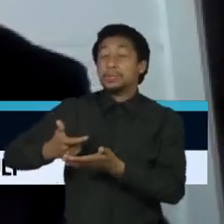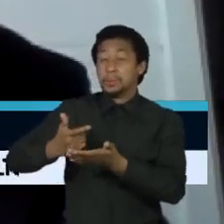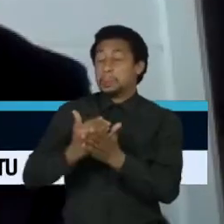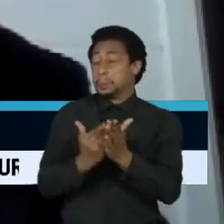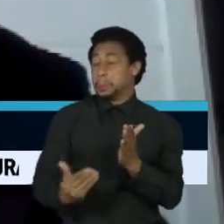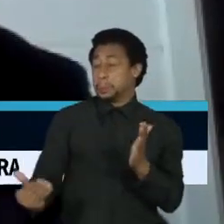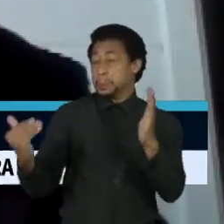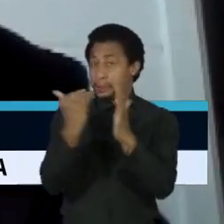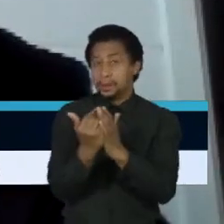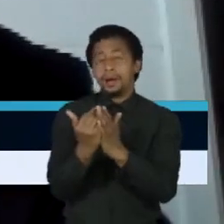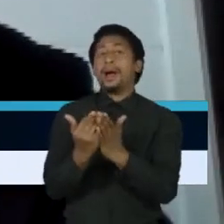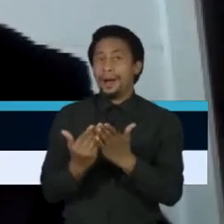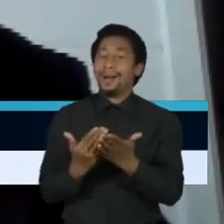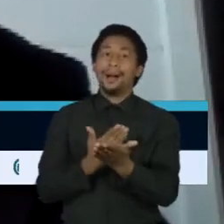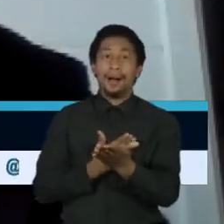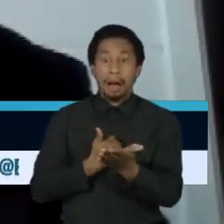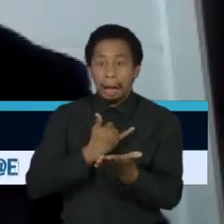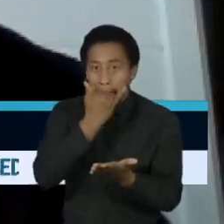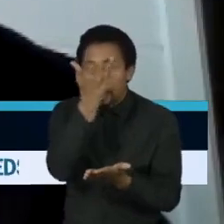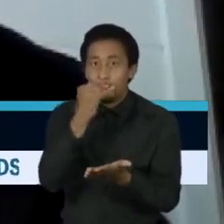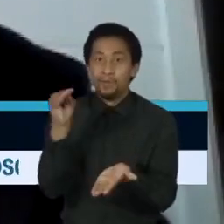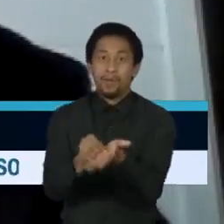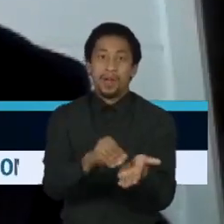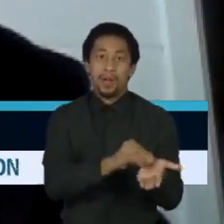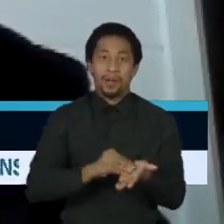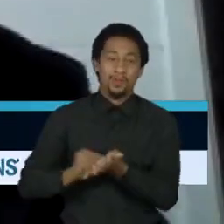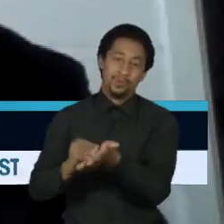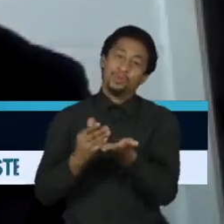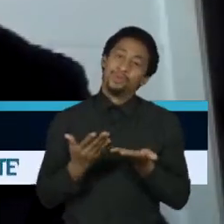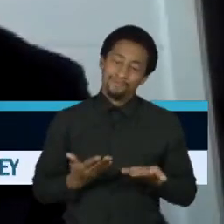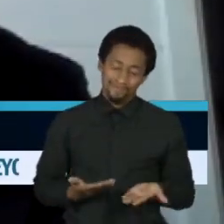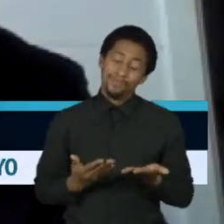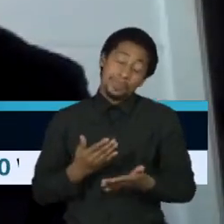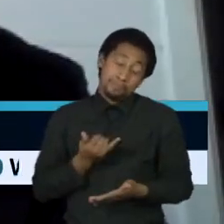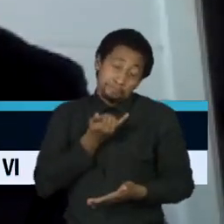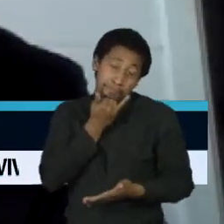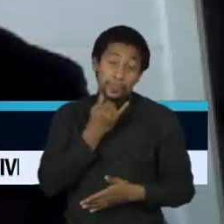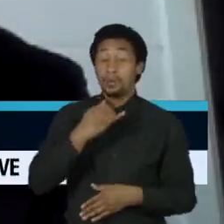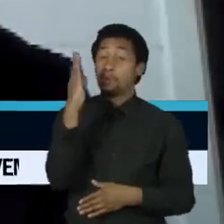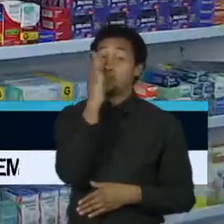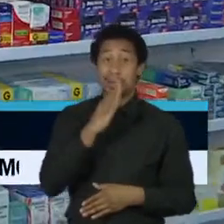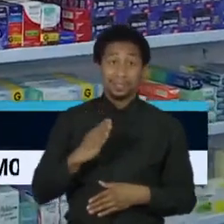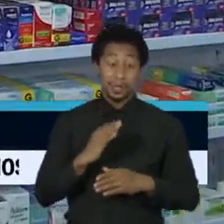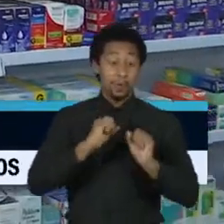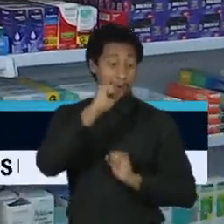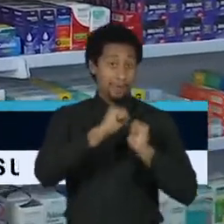o Brasil fez de abandonar completamente seu complexo econômico industrial da